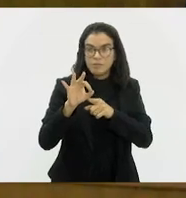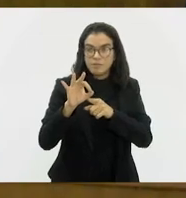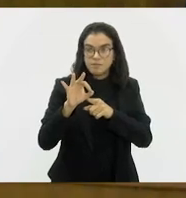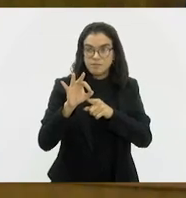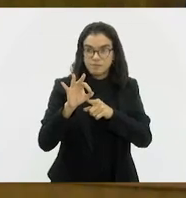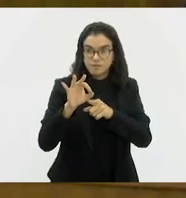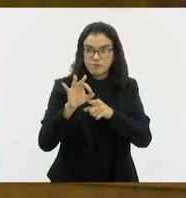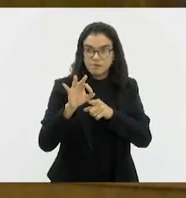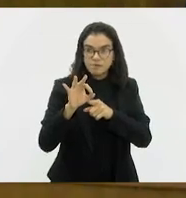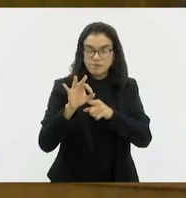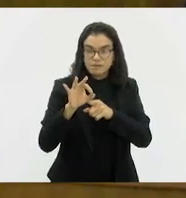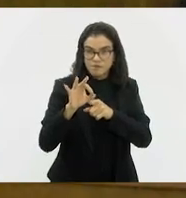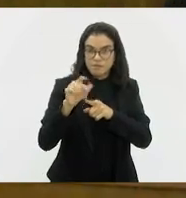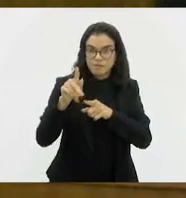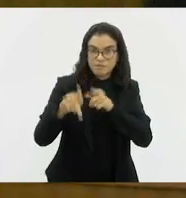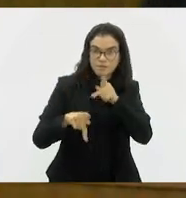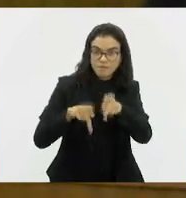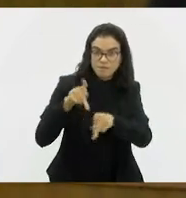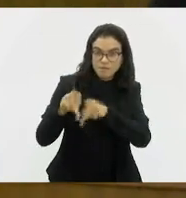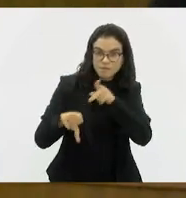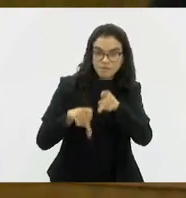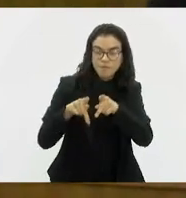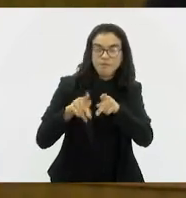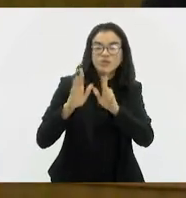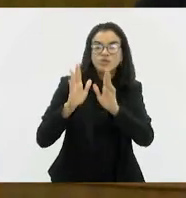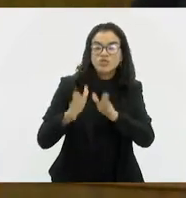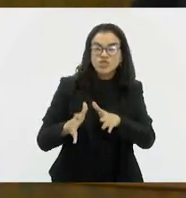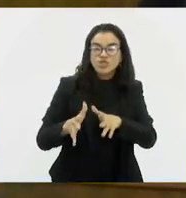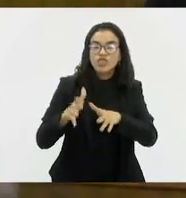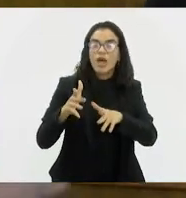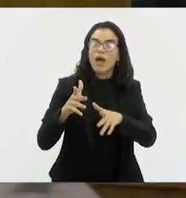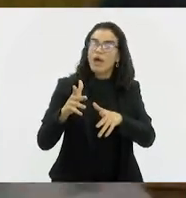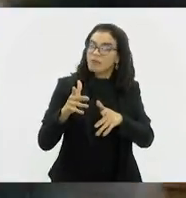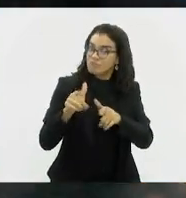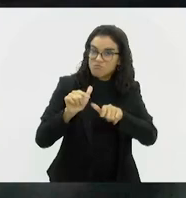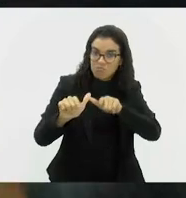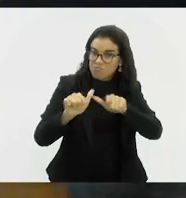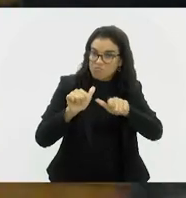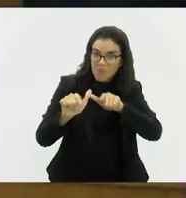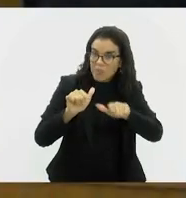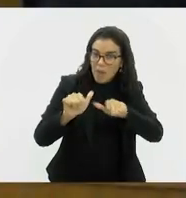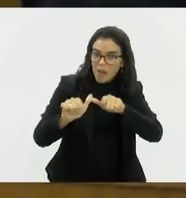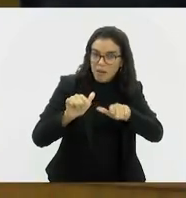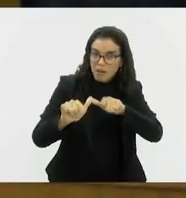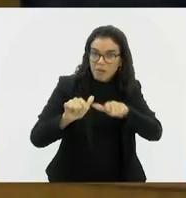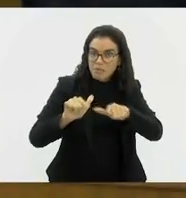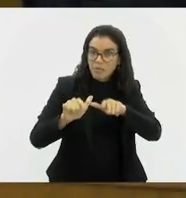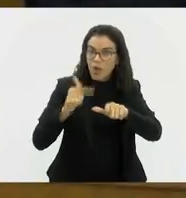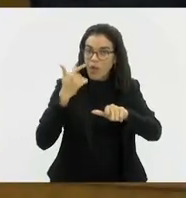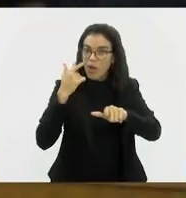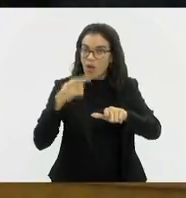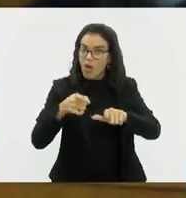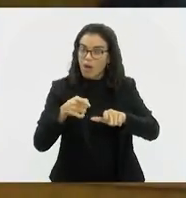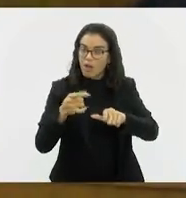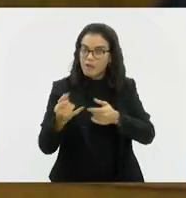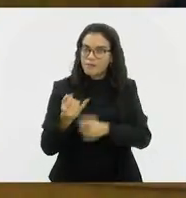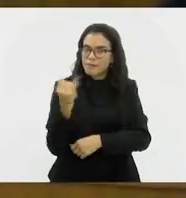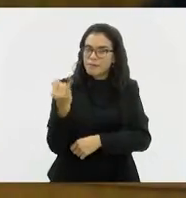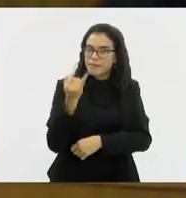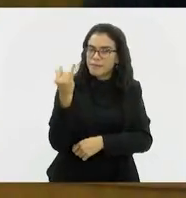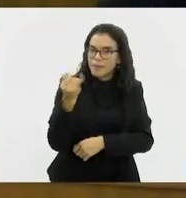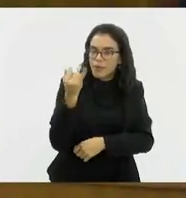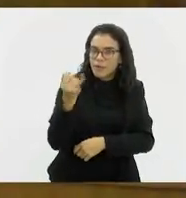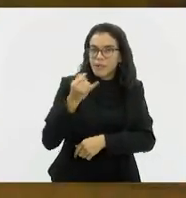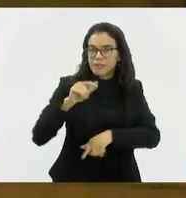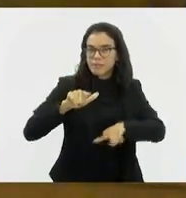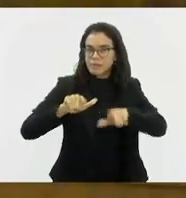dessa população está no mercado de trabalho. Está aí a importância desse